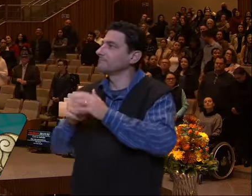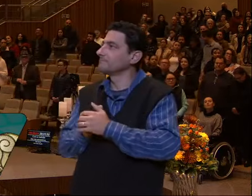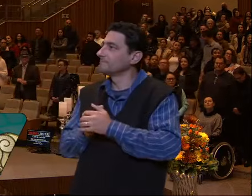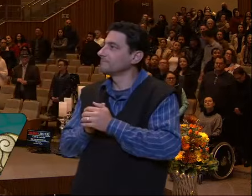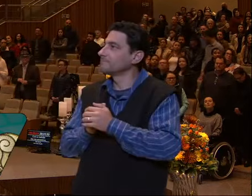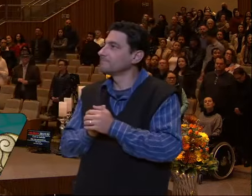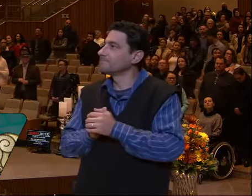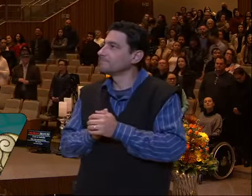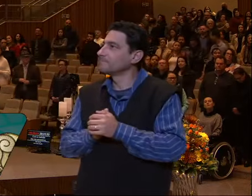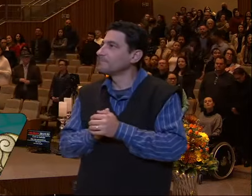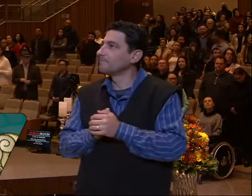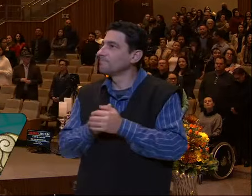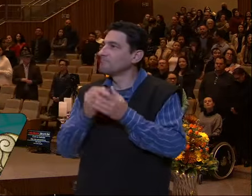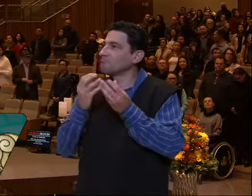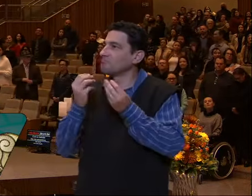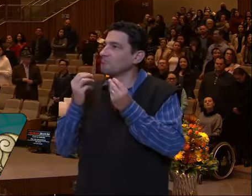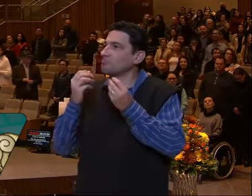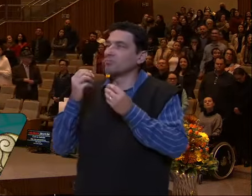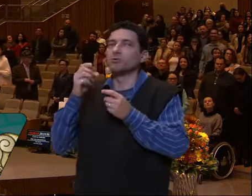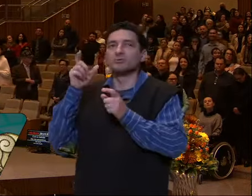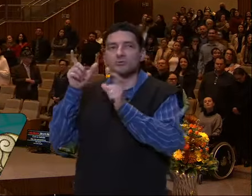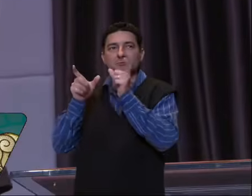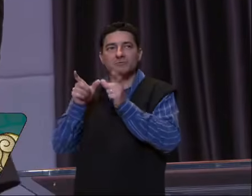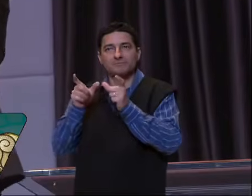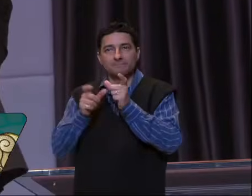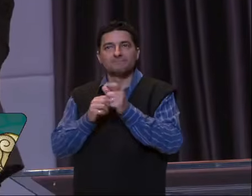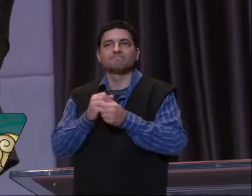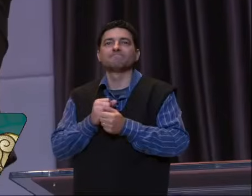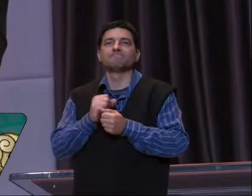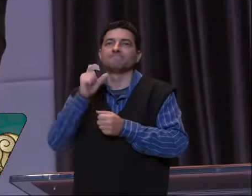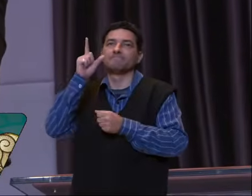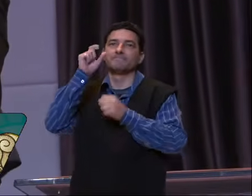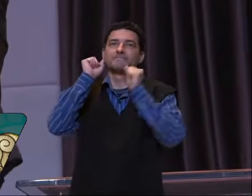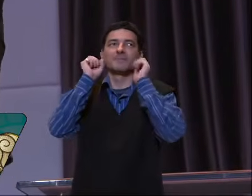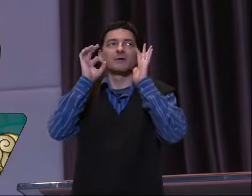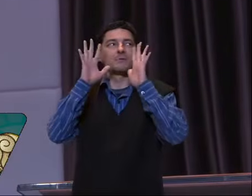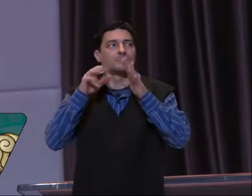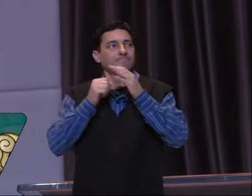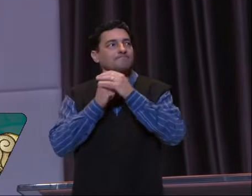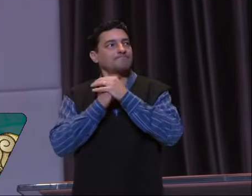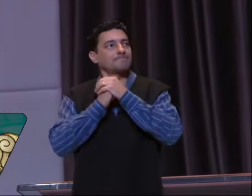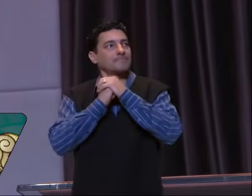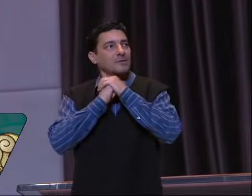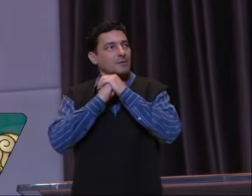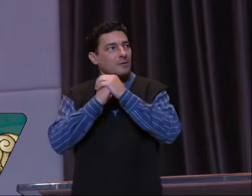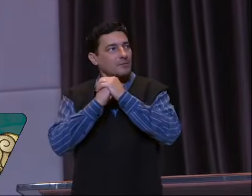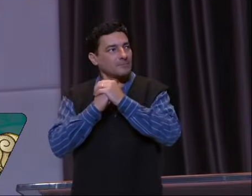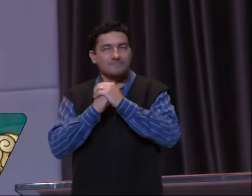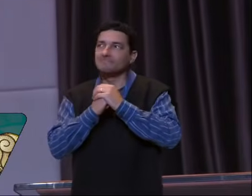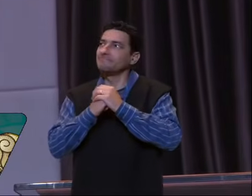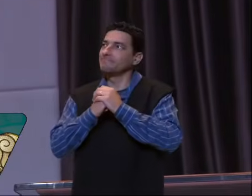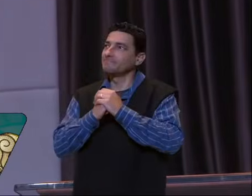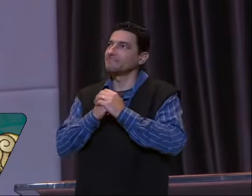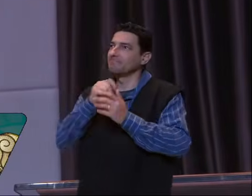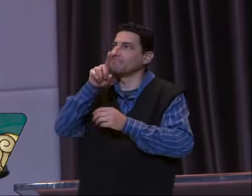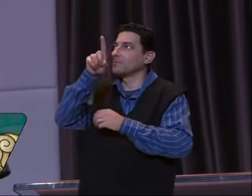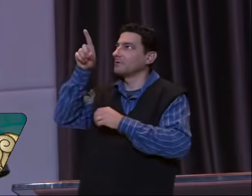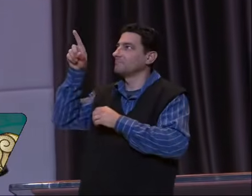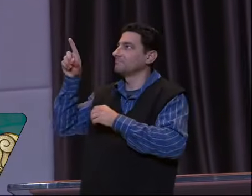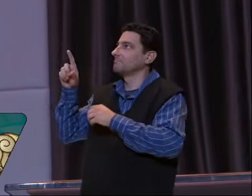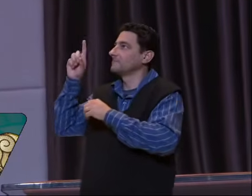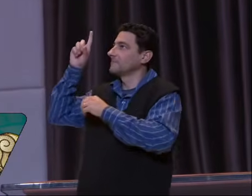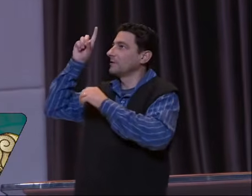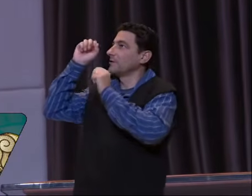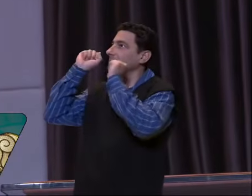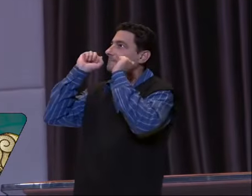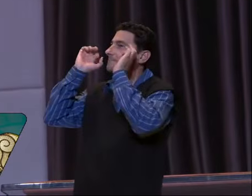Deus abençoe, Deus abençoe, minha irmã. Deus abençoe, querida, amém. Lá na galeria, Deus te abençoe, querido. Deus te abençoe lá